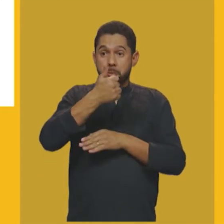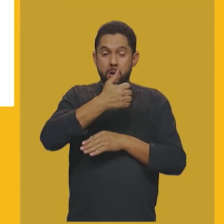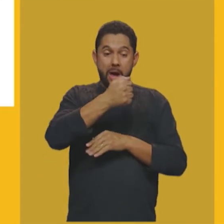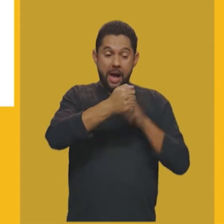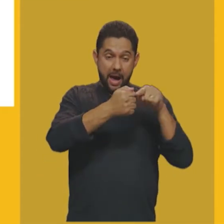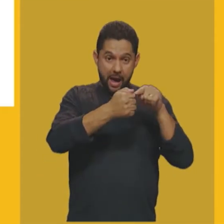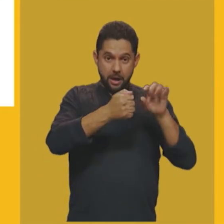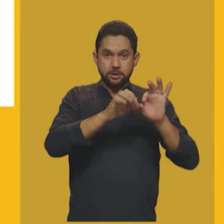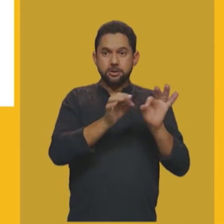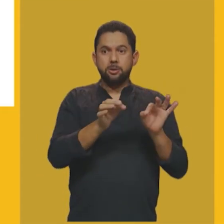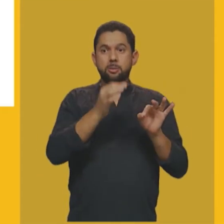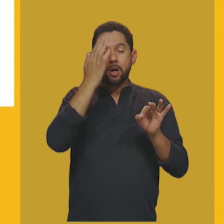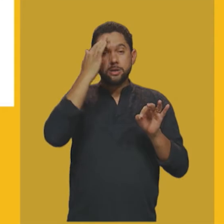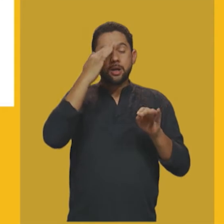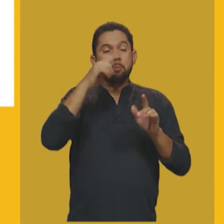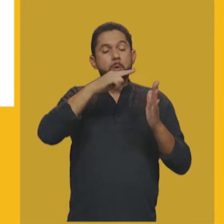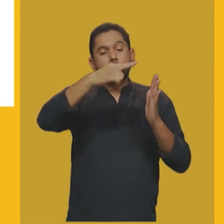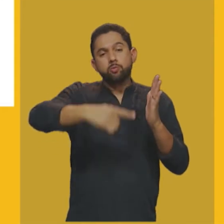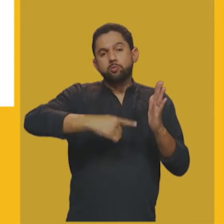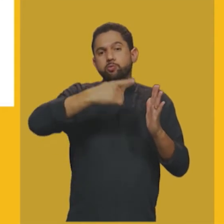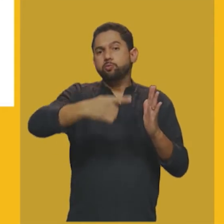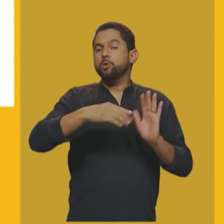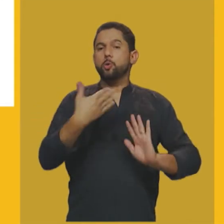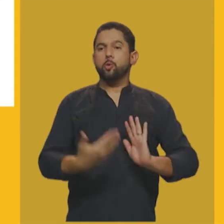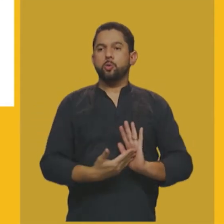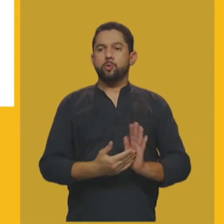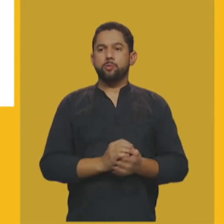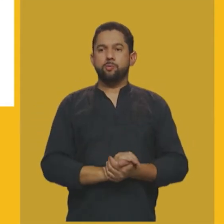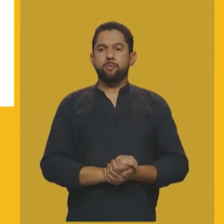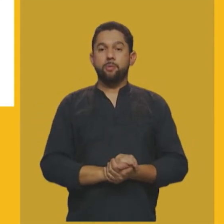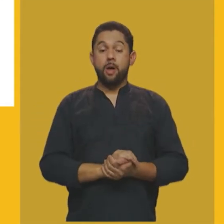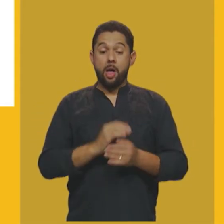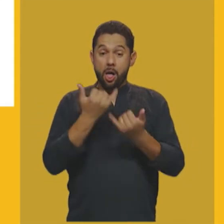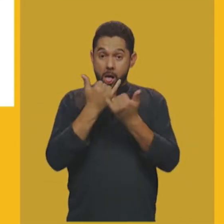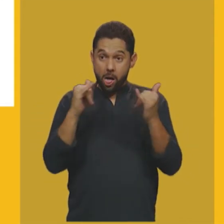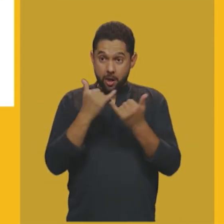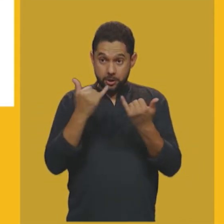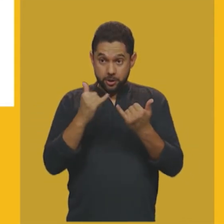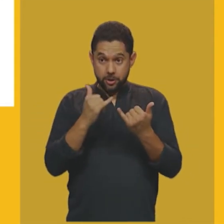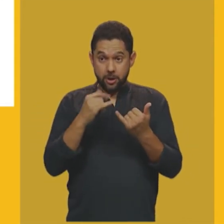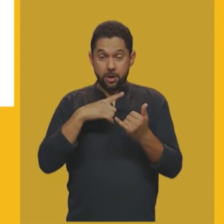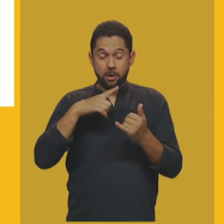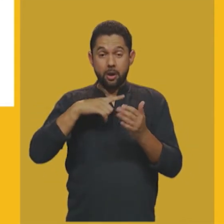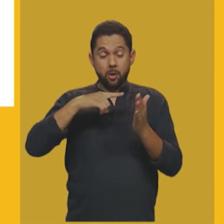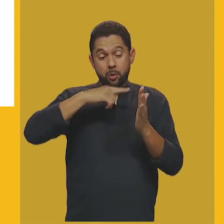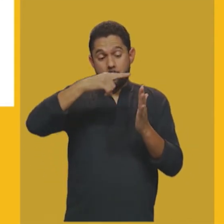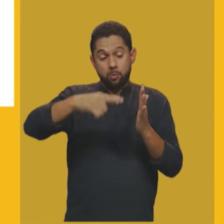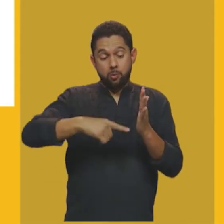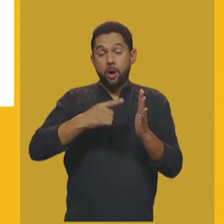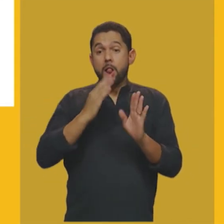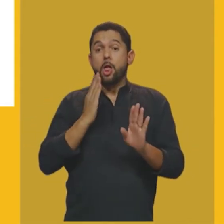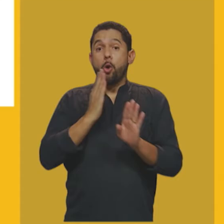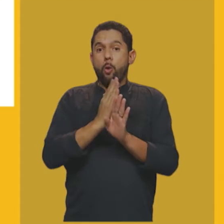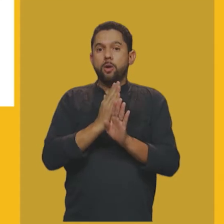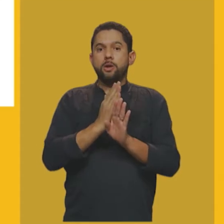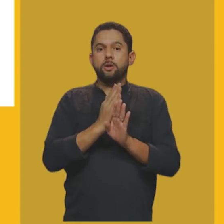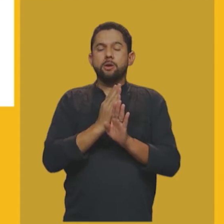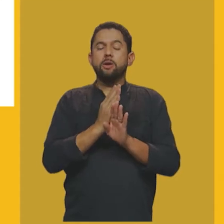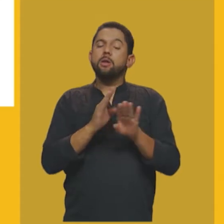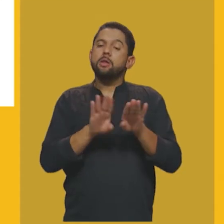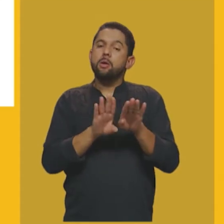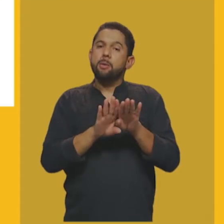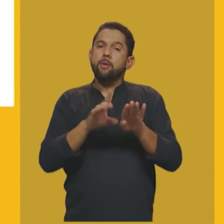a corrente que passa no resistor 1 com a corrente que passa no resistor 2 vão se encontrar em um certo ponto desse circuito e vão